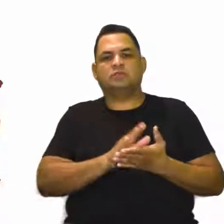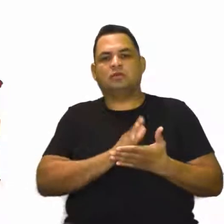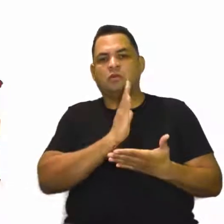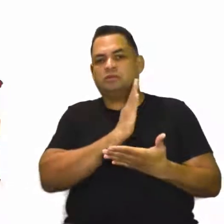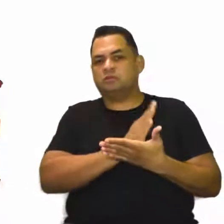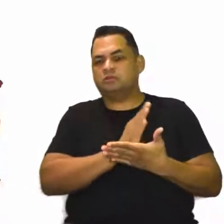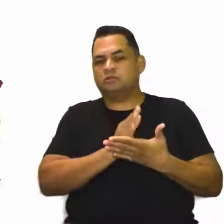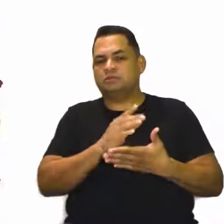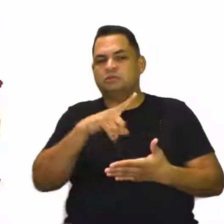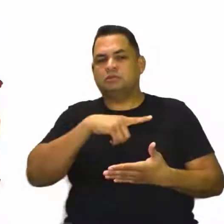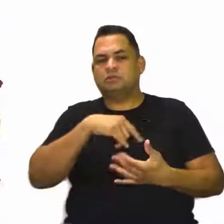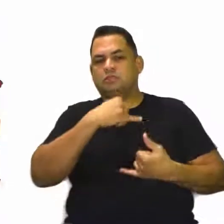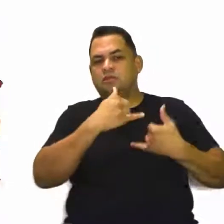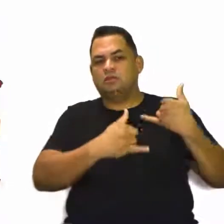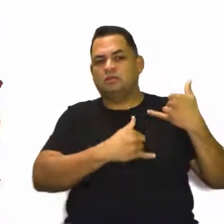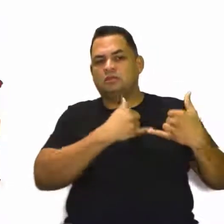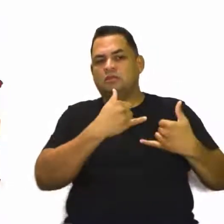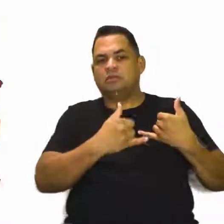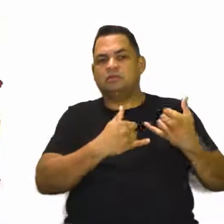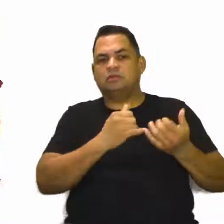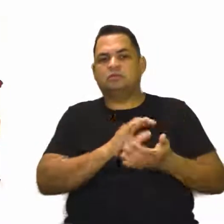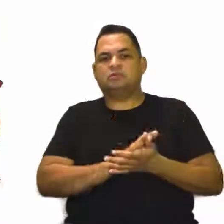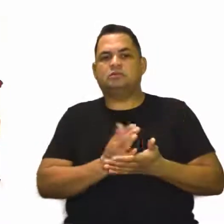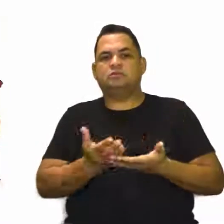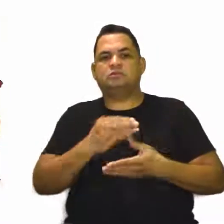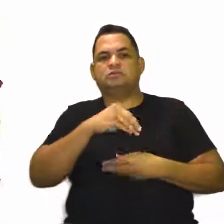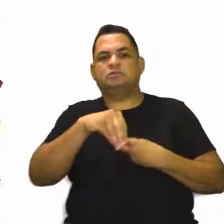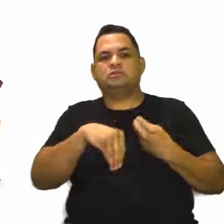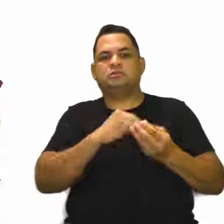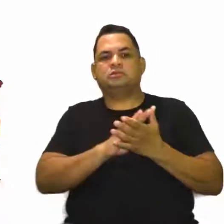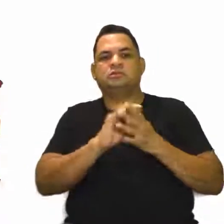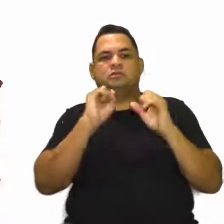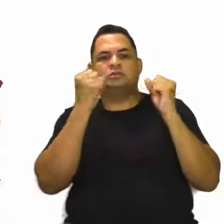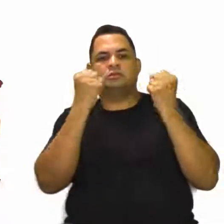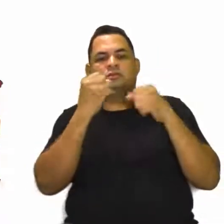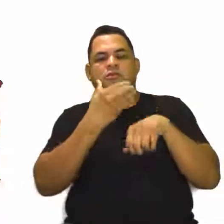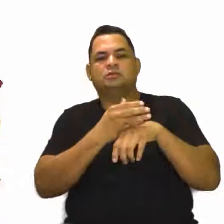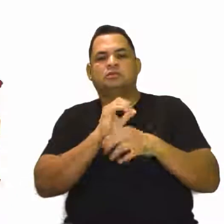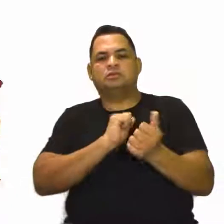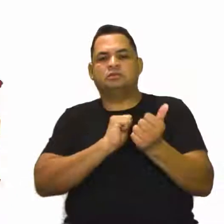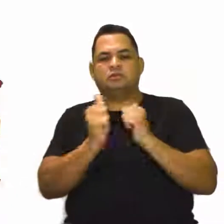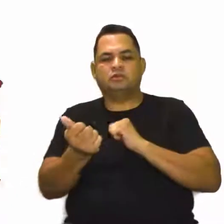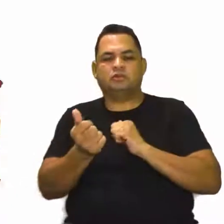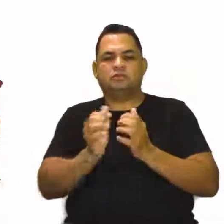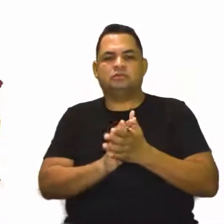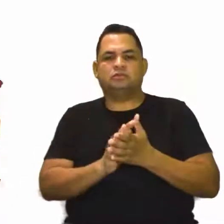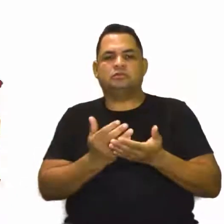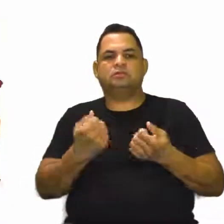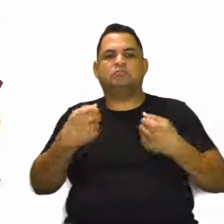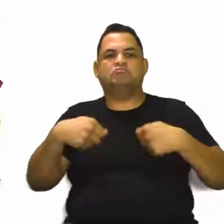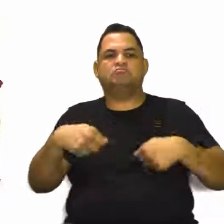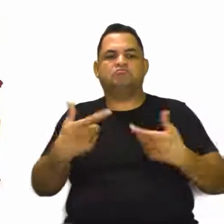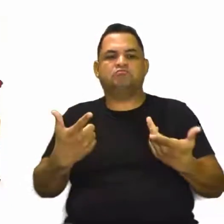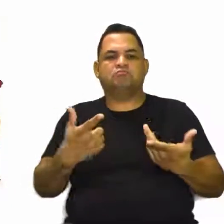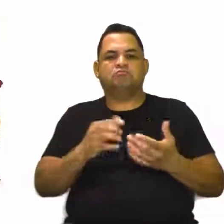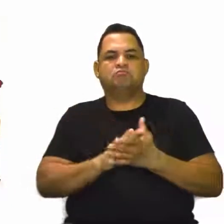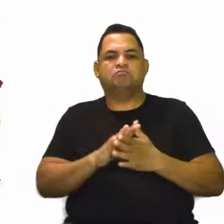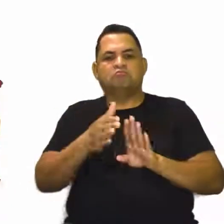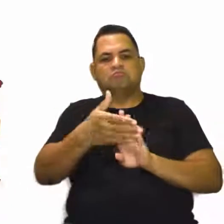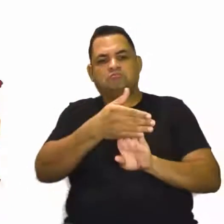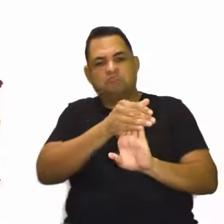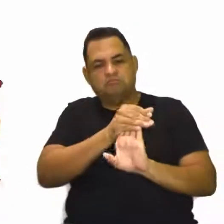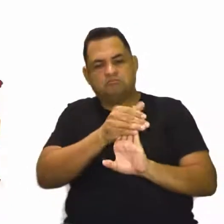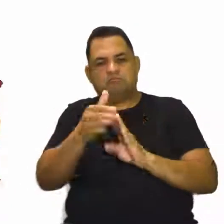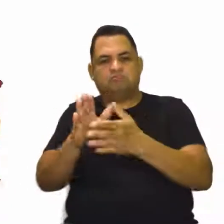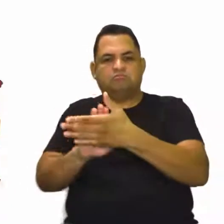subdivisões aí, a gente tem o lazer, né? Esse lazer envolve exercícios físicos e esportes. Então você pode colocar aí